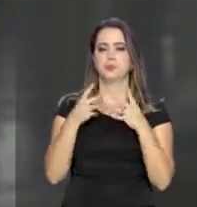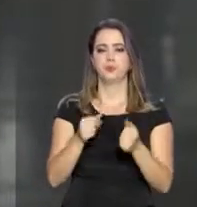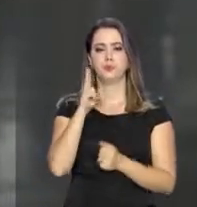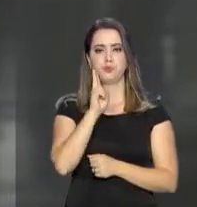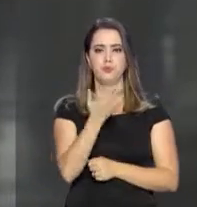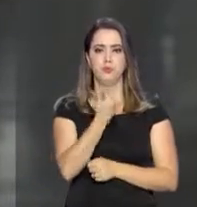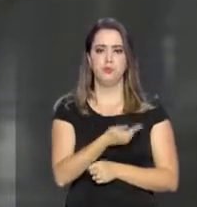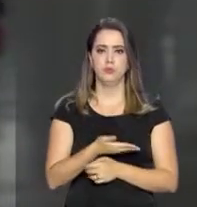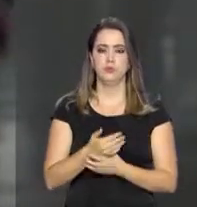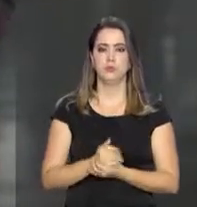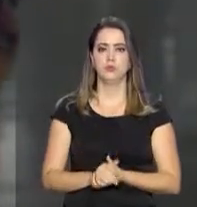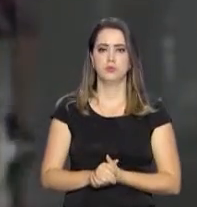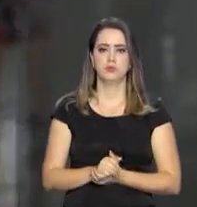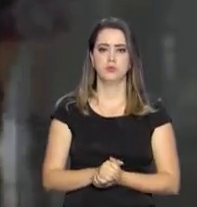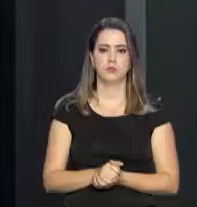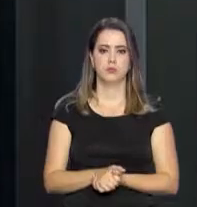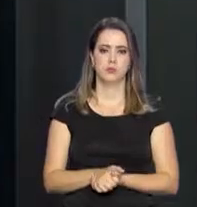de debates agora há pouco. Vamos ouvir.